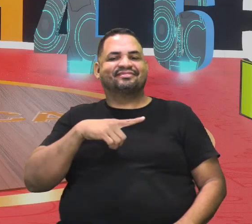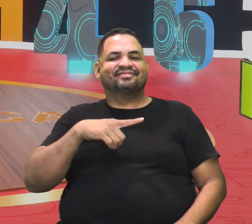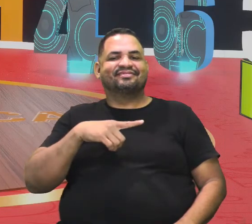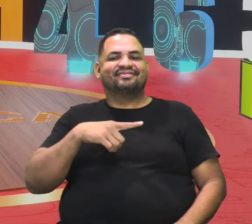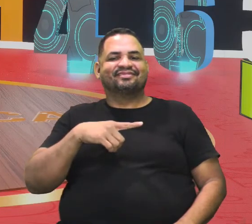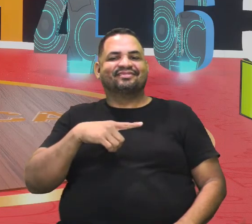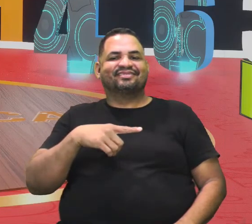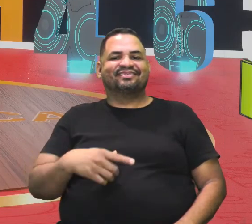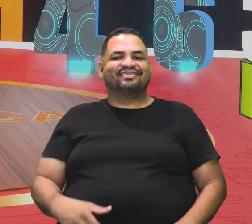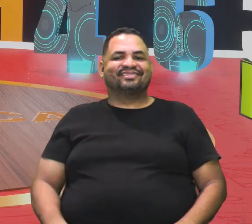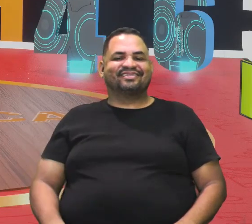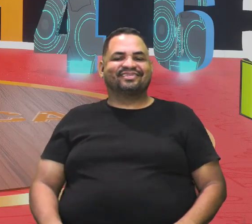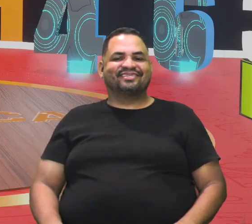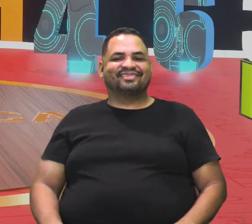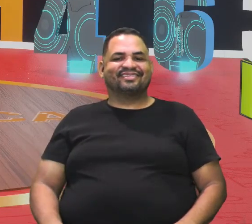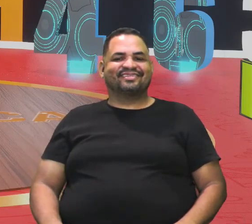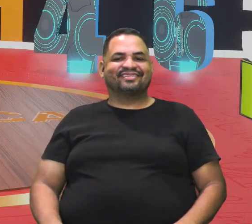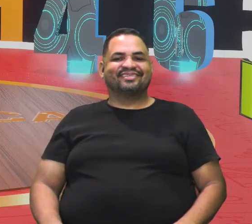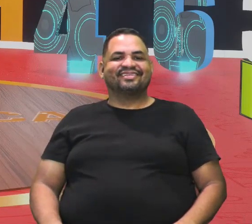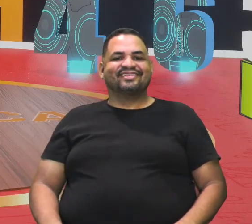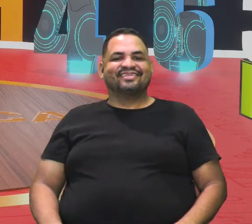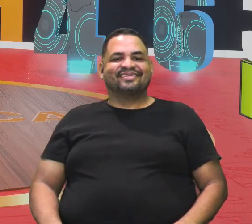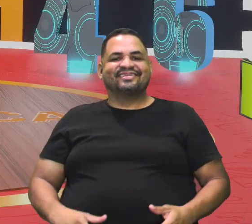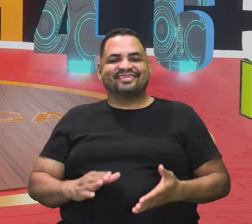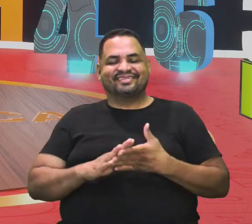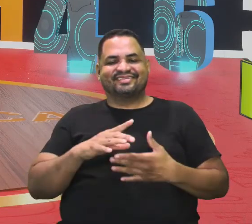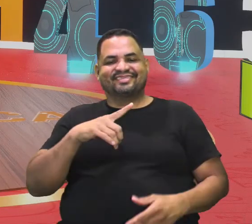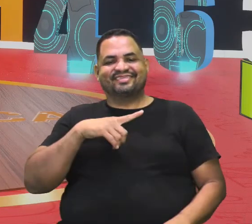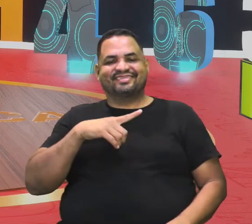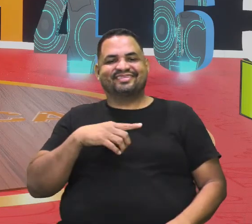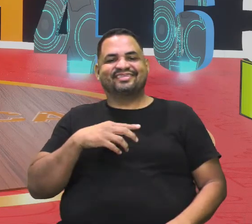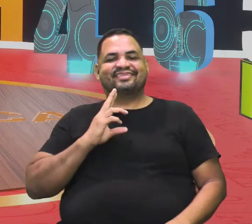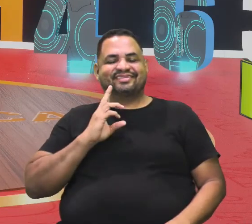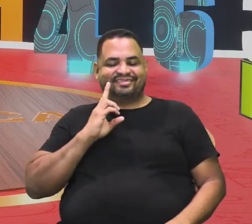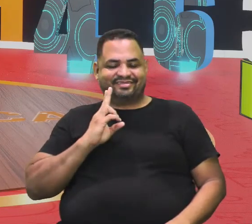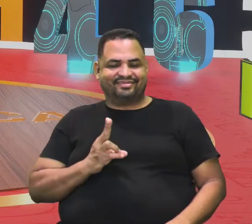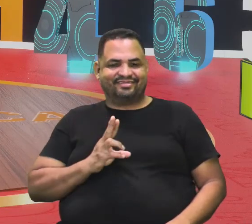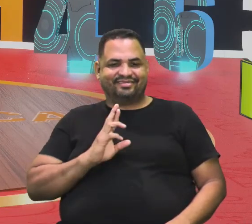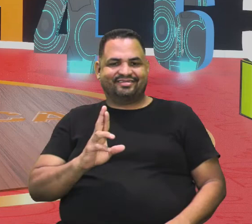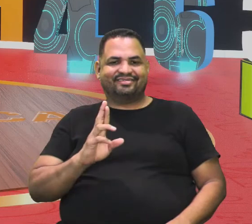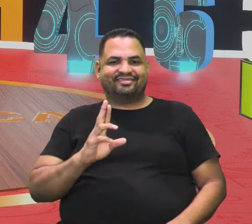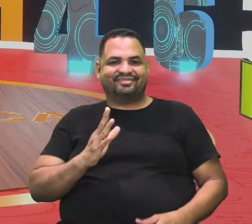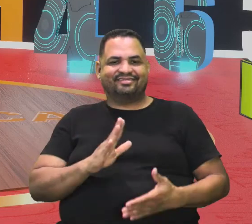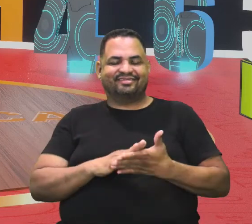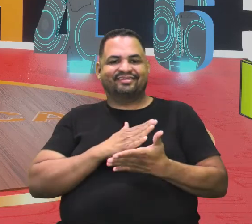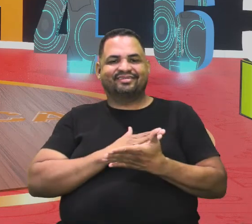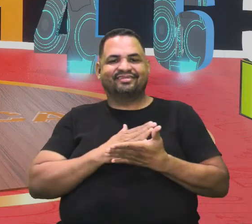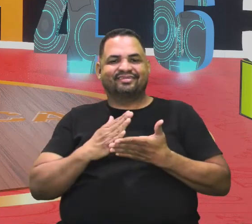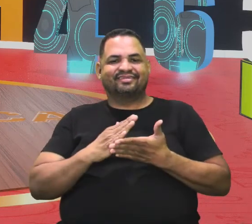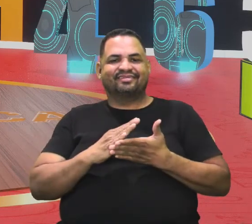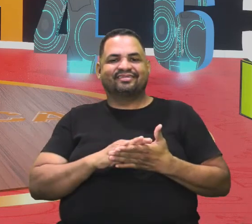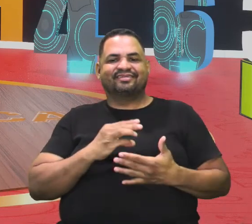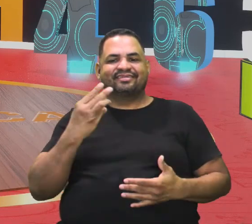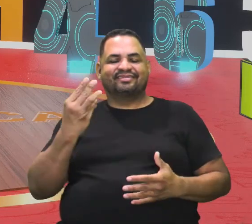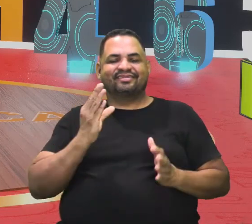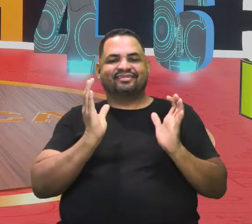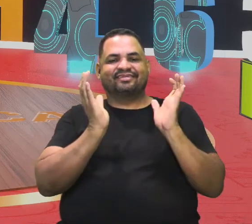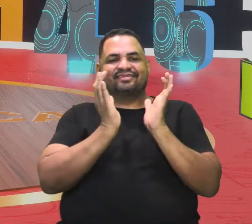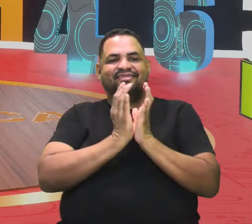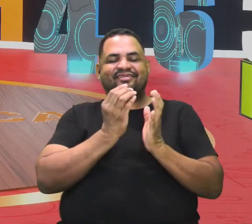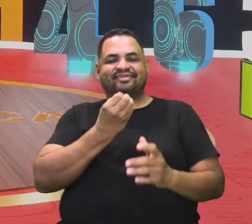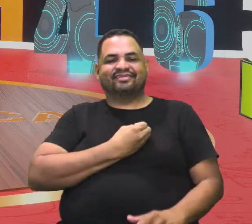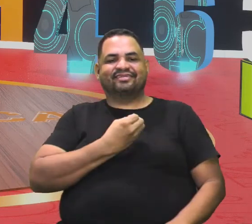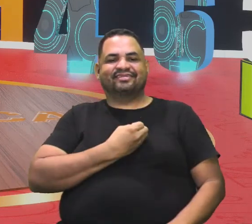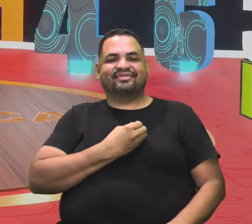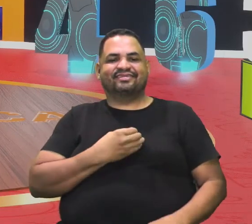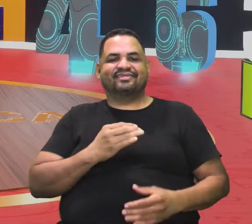mesma resposta. Qualquer outro vai ter a mesma resposta. E assim a gente dá início, então, à terceira unidade, aos